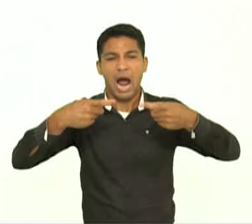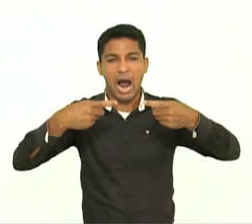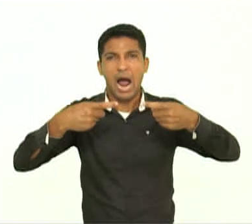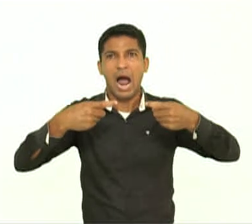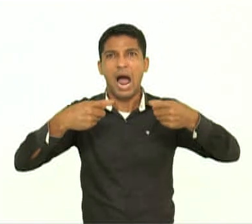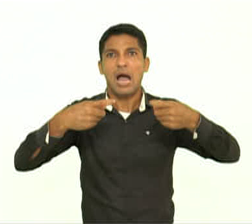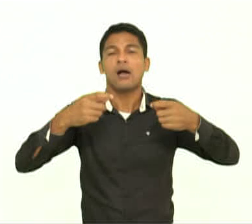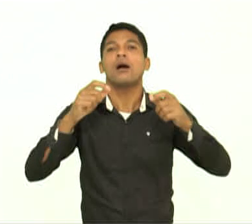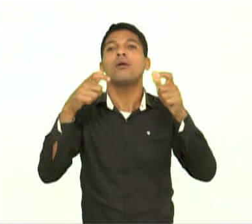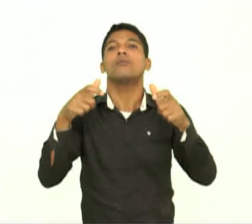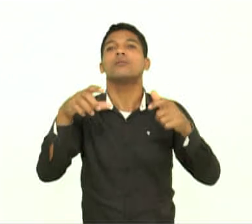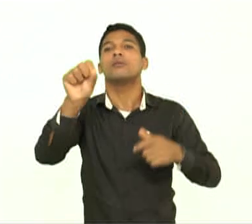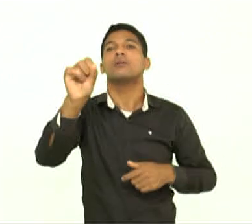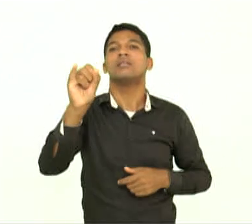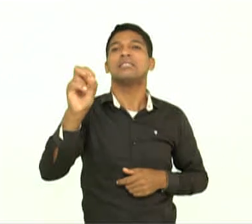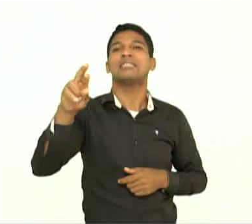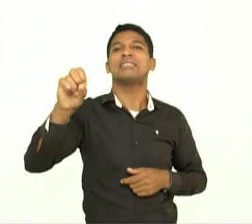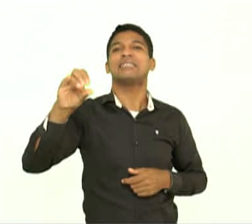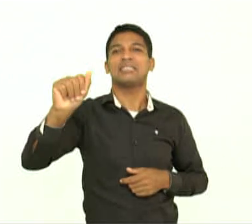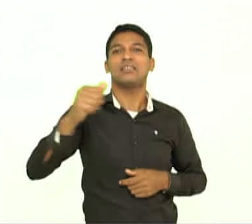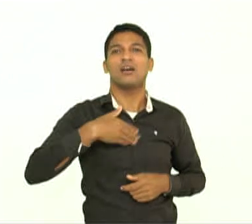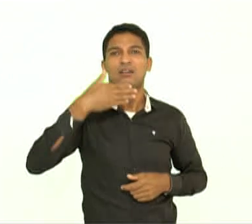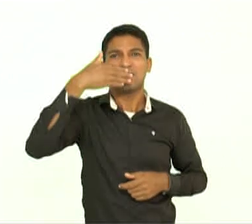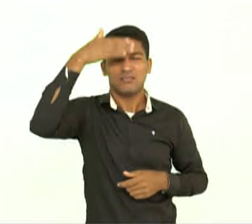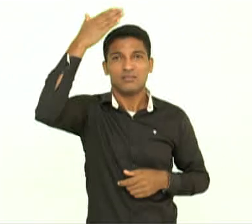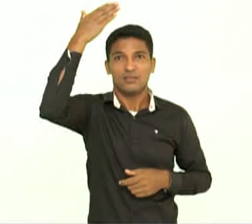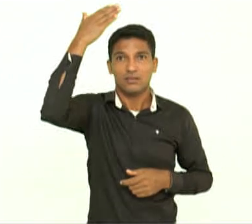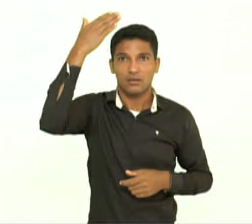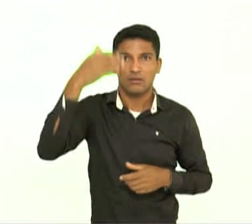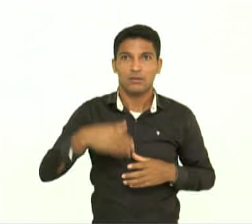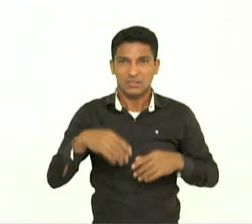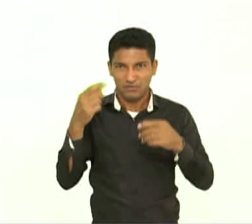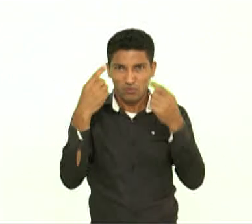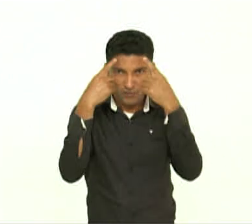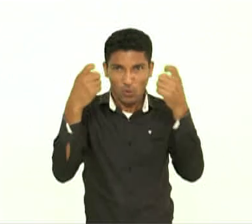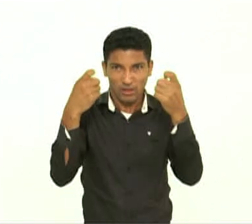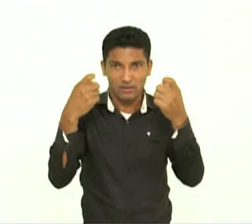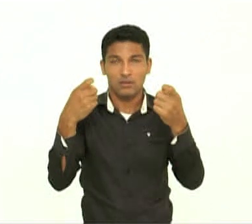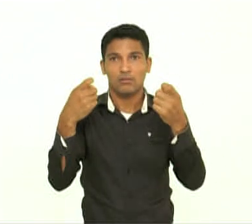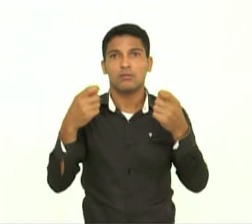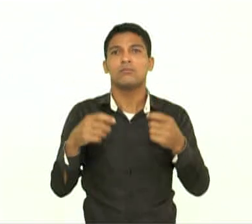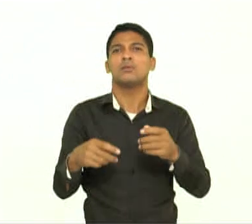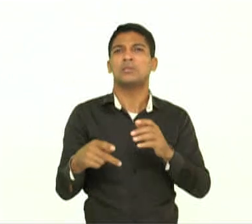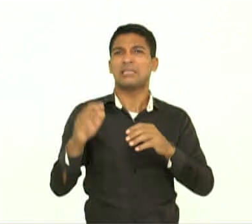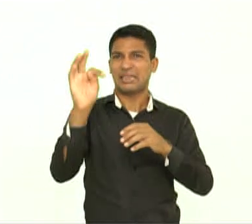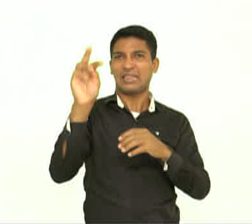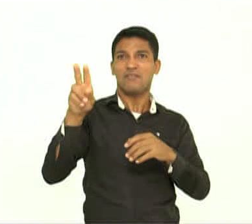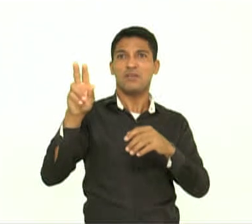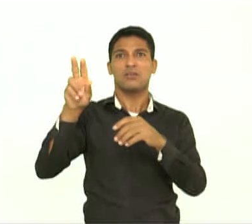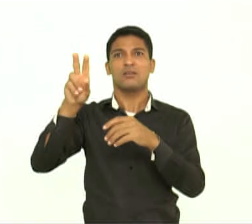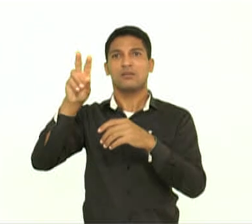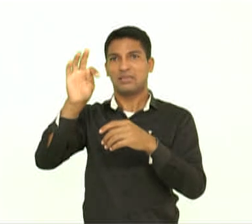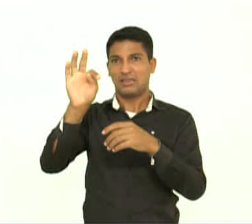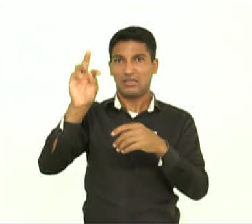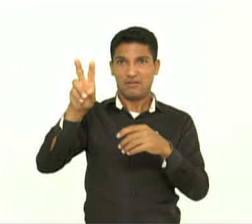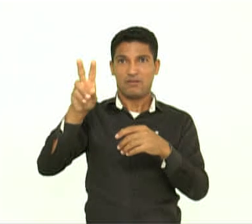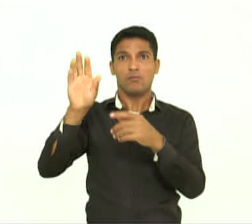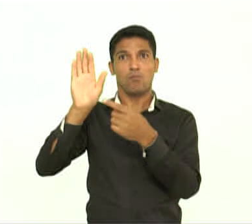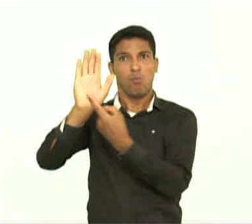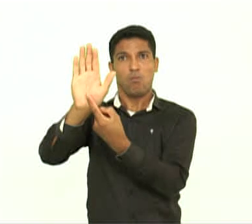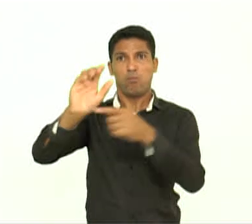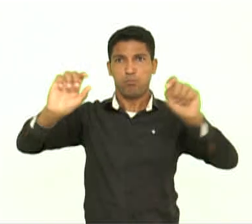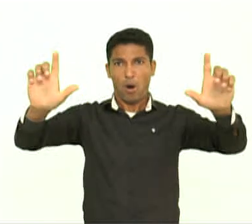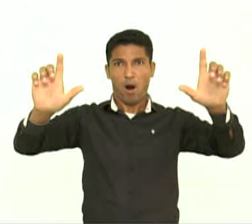essa violência na televisão sendo exposta para a gente cada vez mais e chegando mais próximo do nosso dia a dia